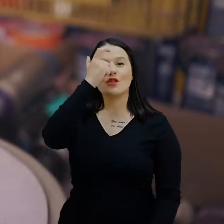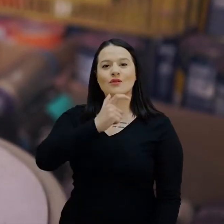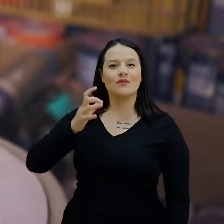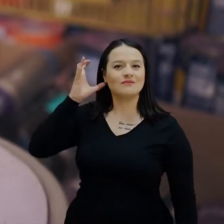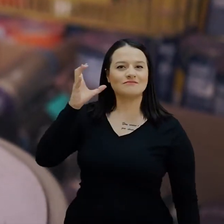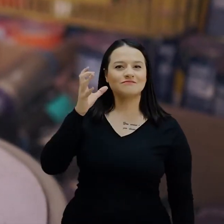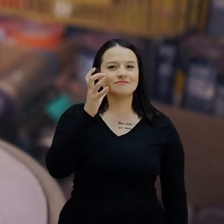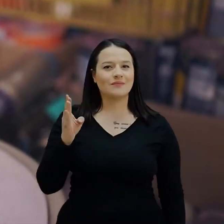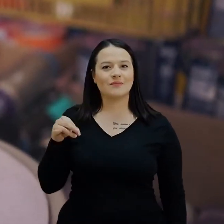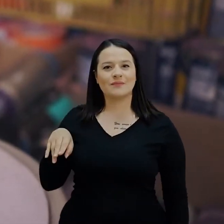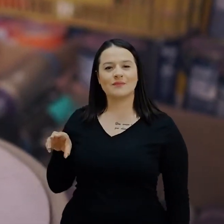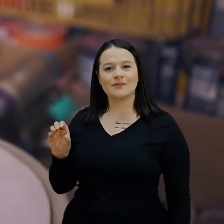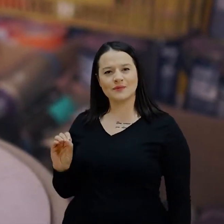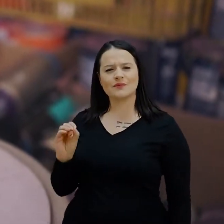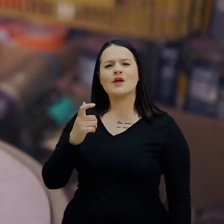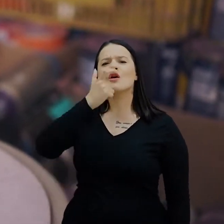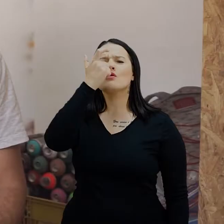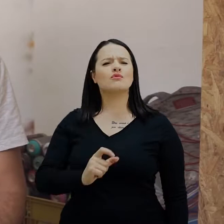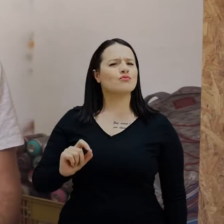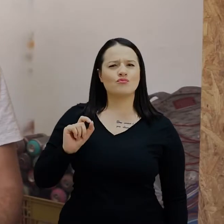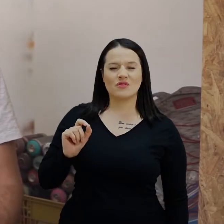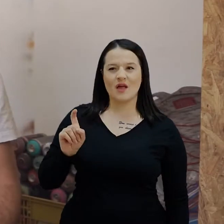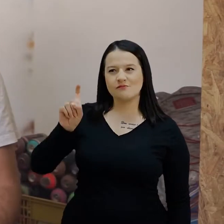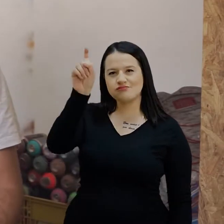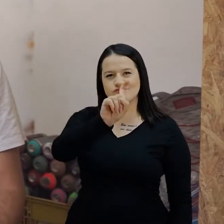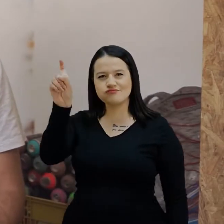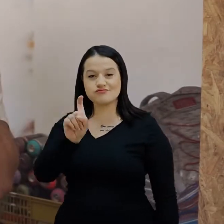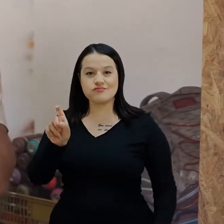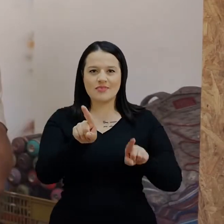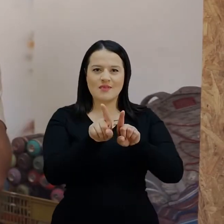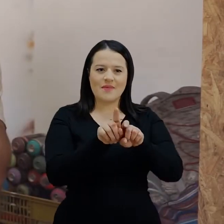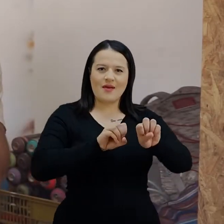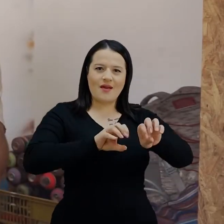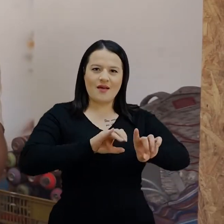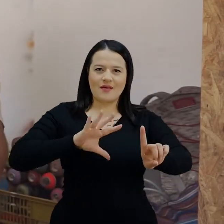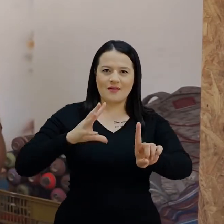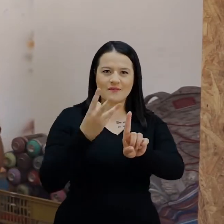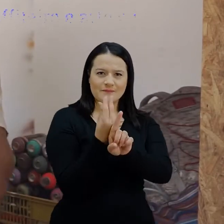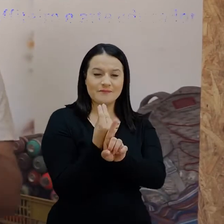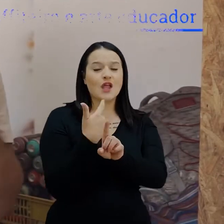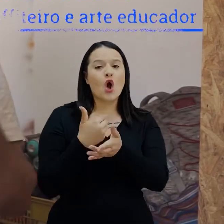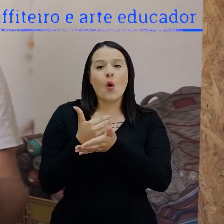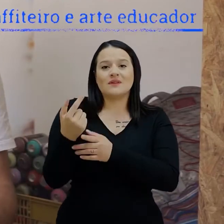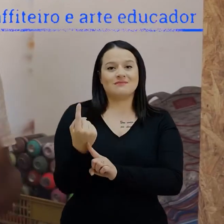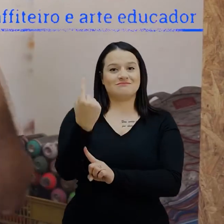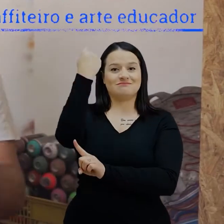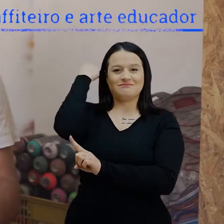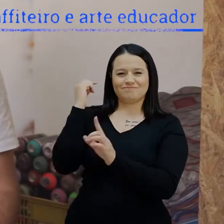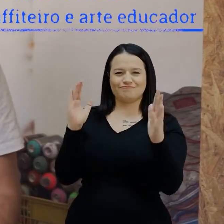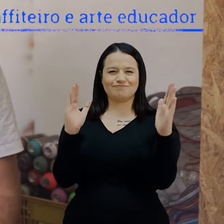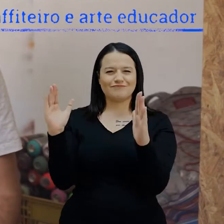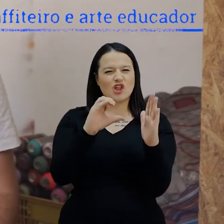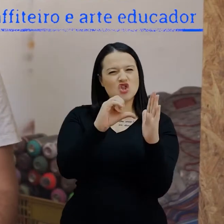Sou Bruno Perê, sou grafiteiro e artista educador. Comecei o grafite nos anos 90, no final dos anos 90 e início